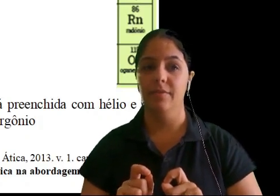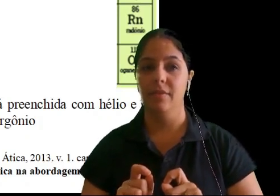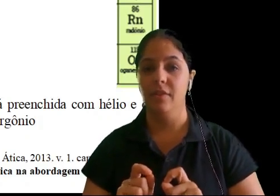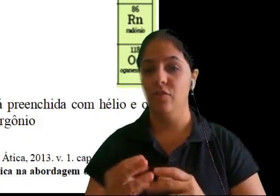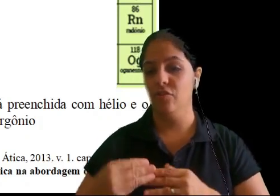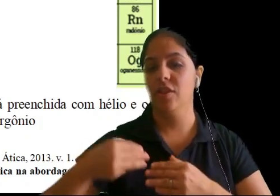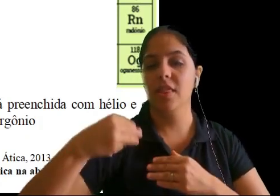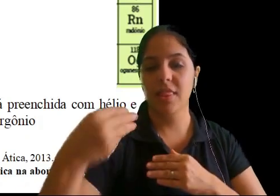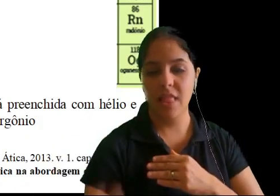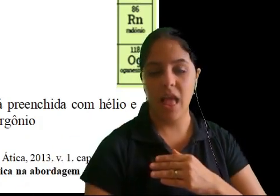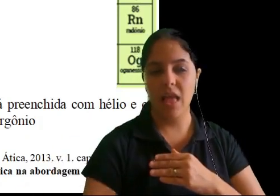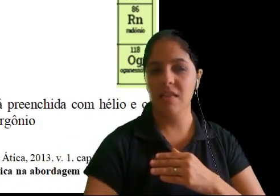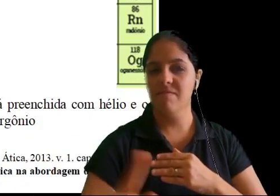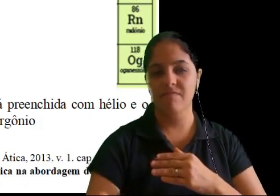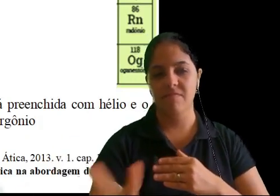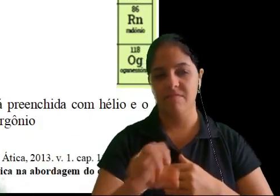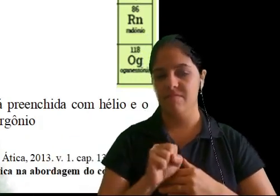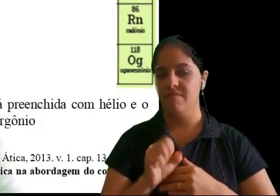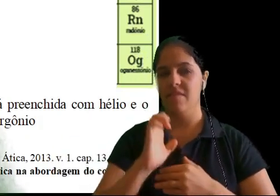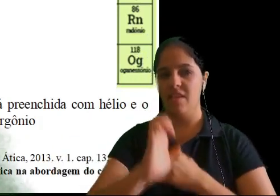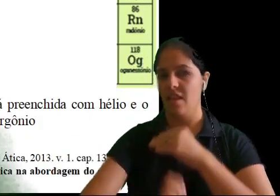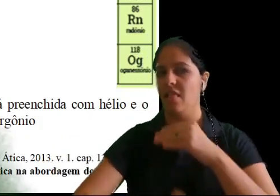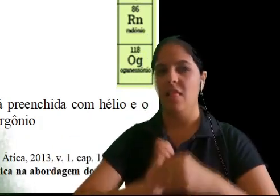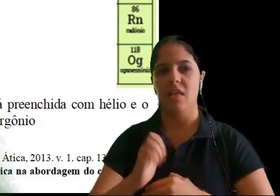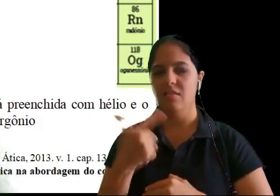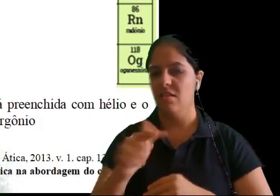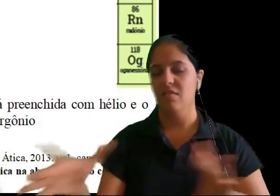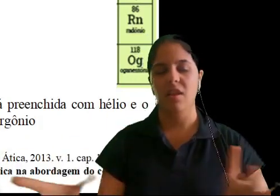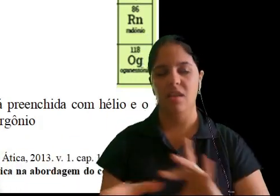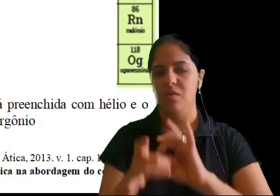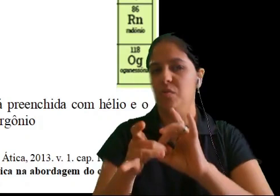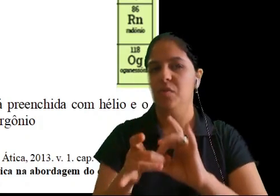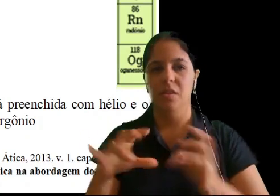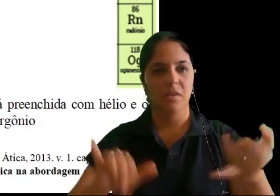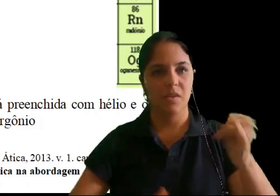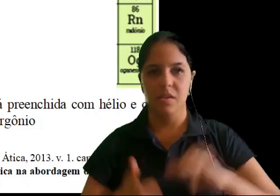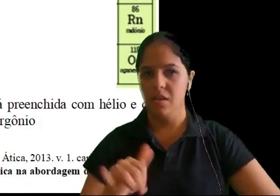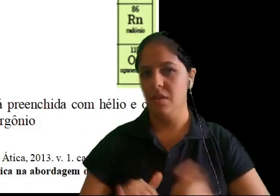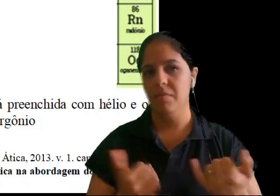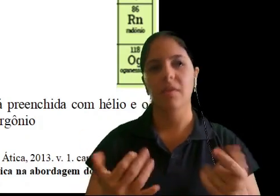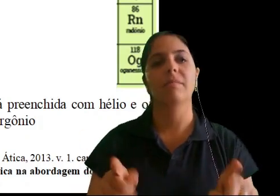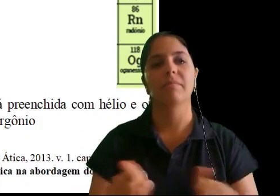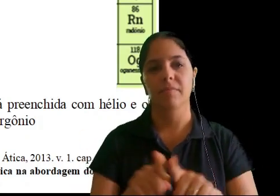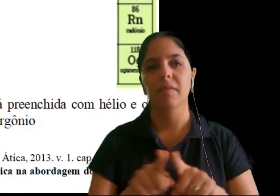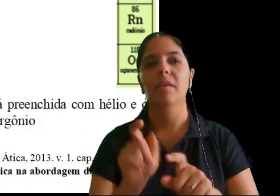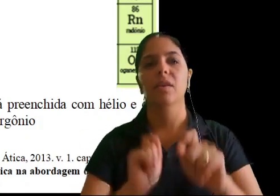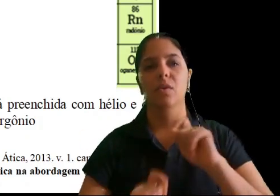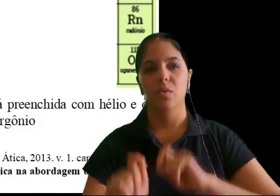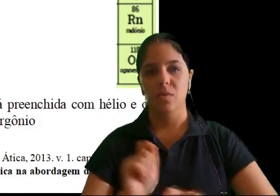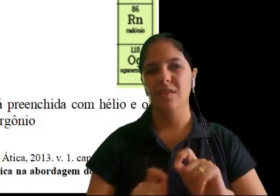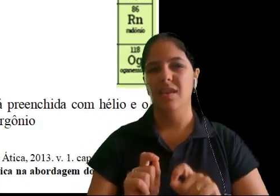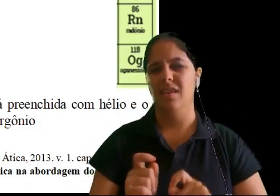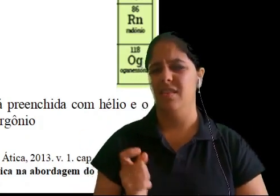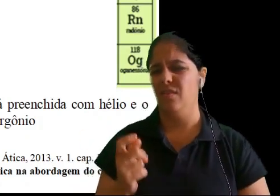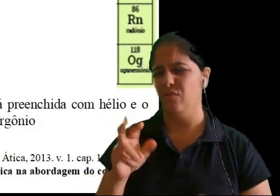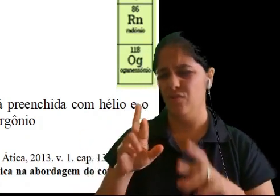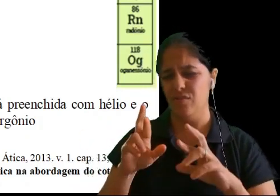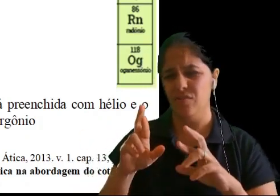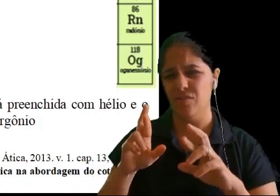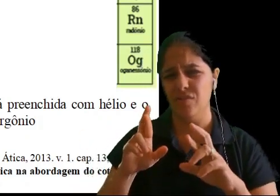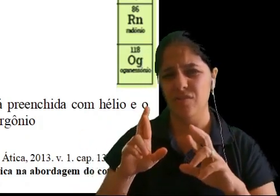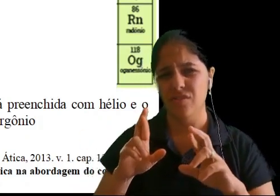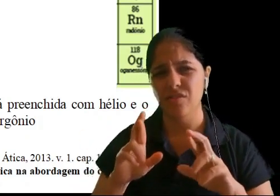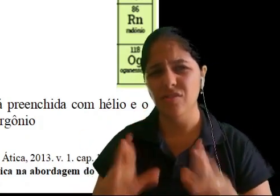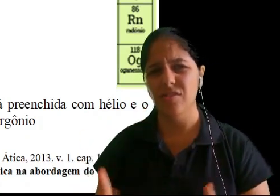e nem de receber elétrons. Eles não querem fazer ligações químicas. Também são relativamente